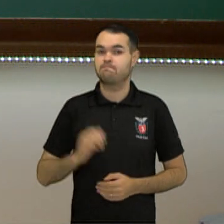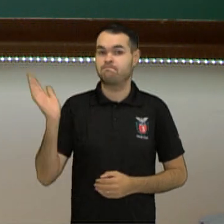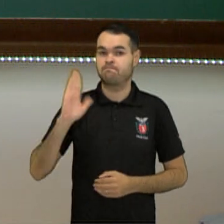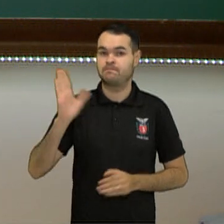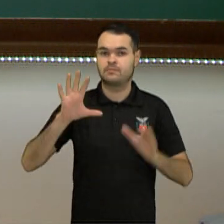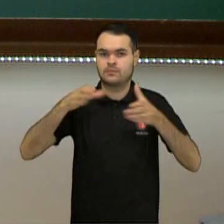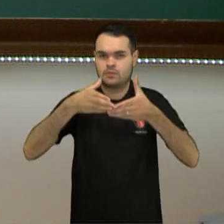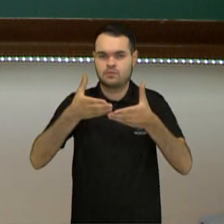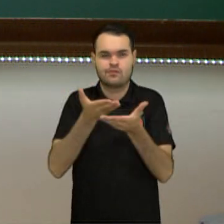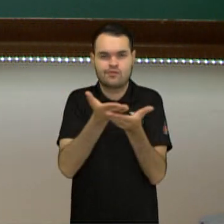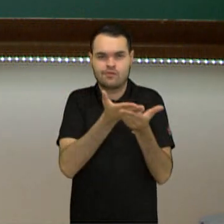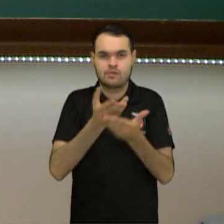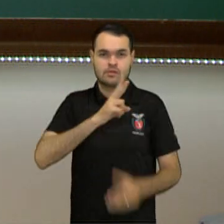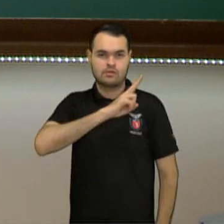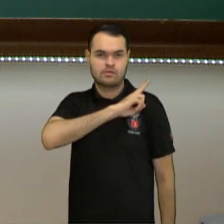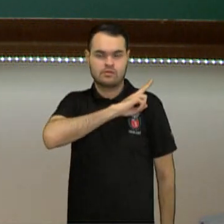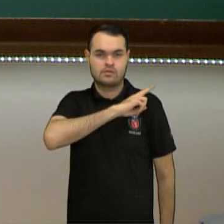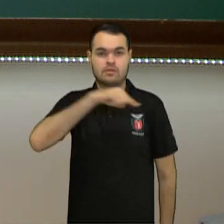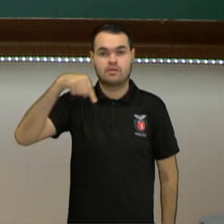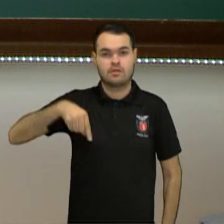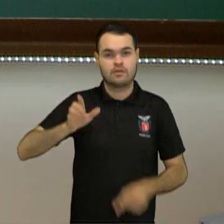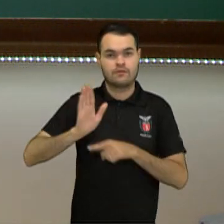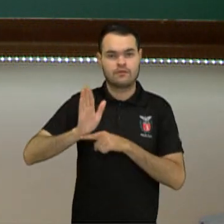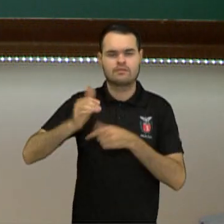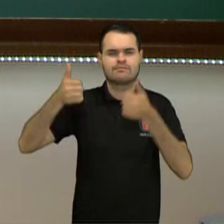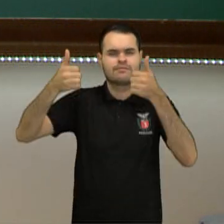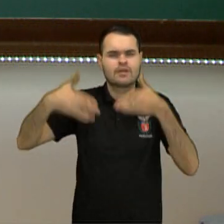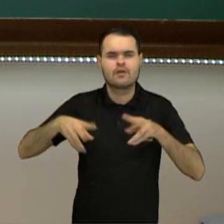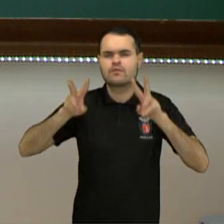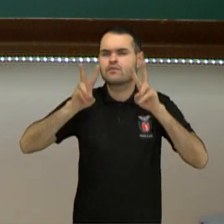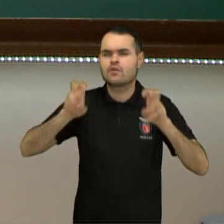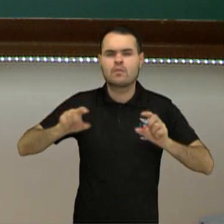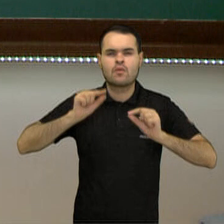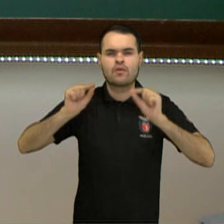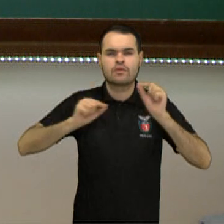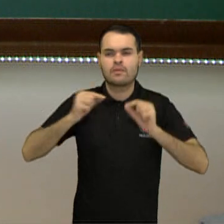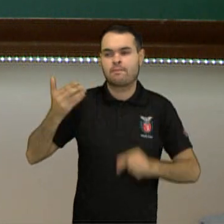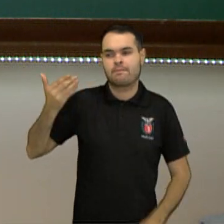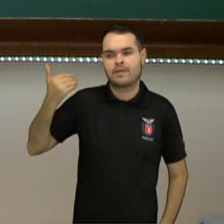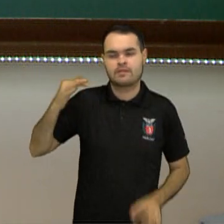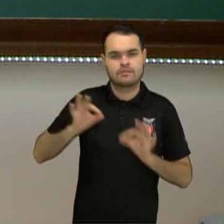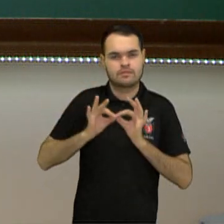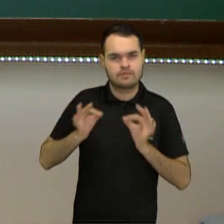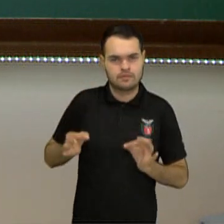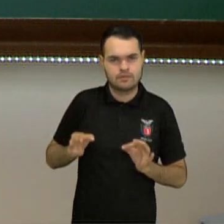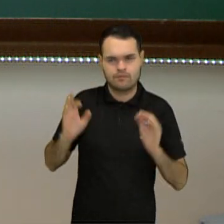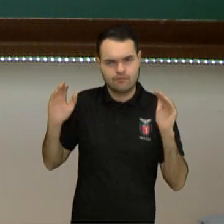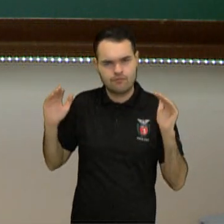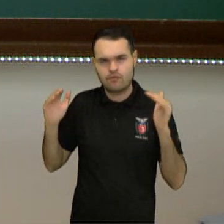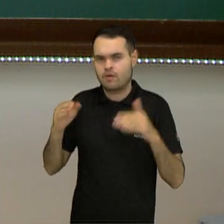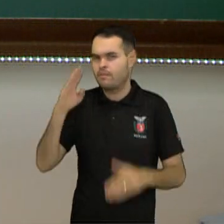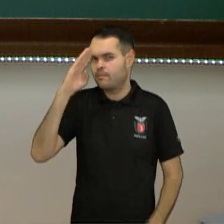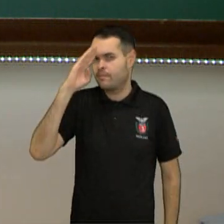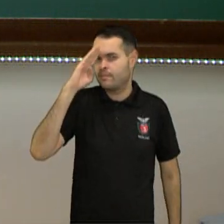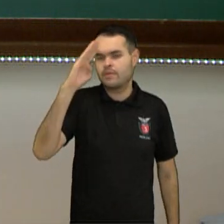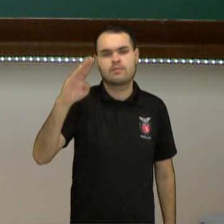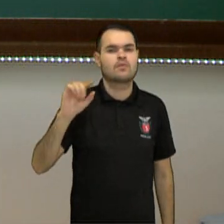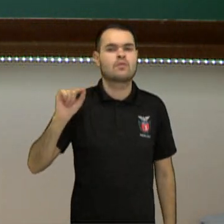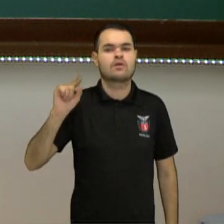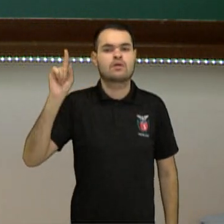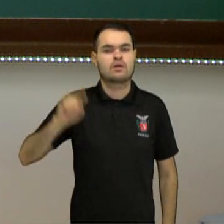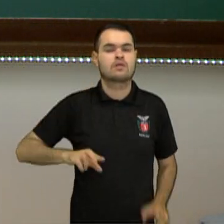Olá, estudantes da segunda série. Nesse vídeo, nós vamos falar um pouco sobre o Simple Past. Vamos focar principalmente